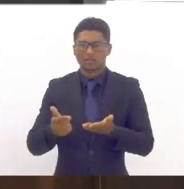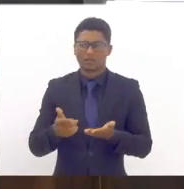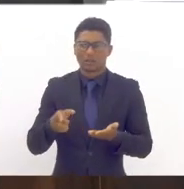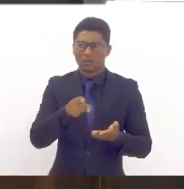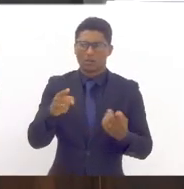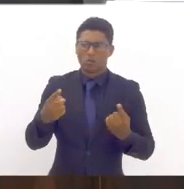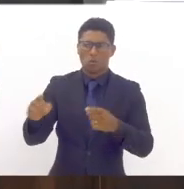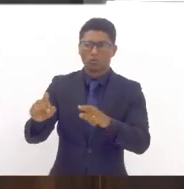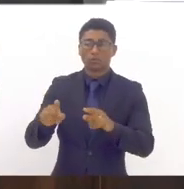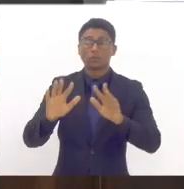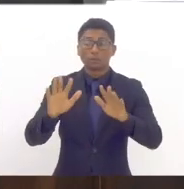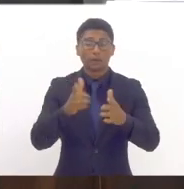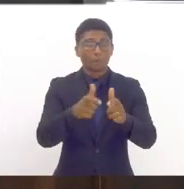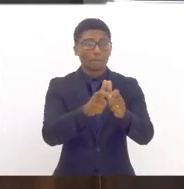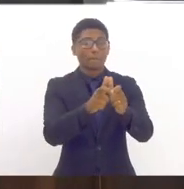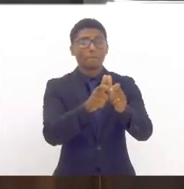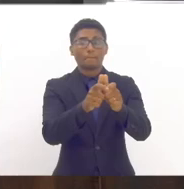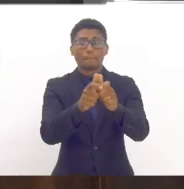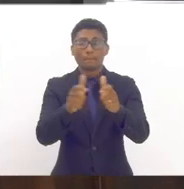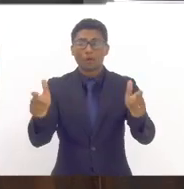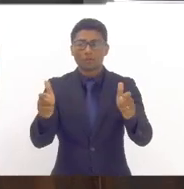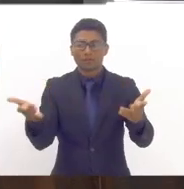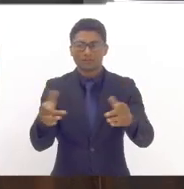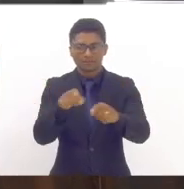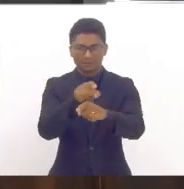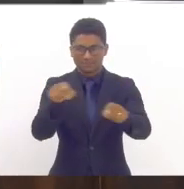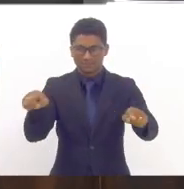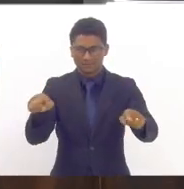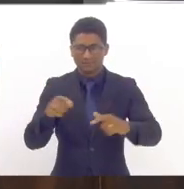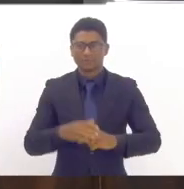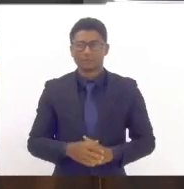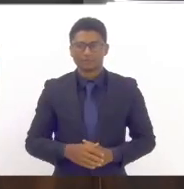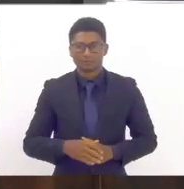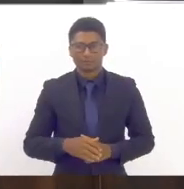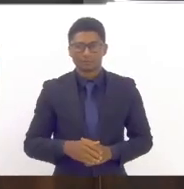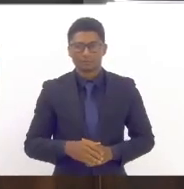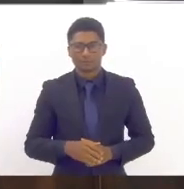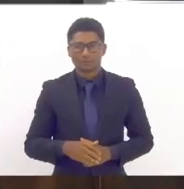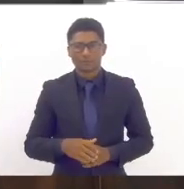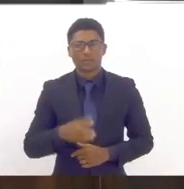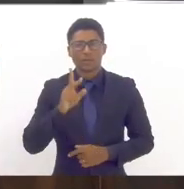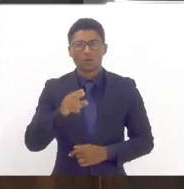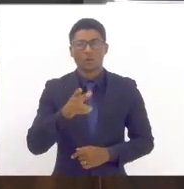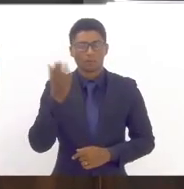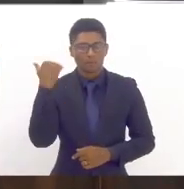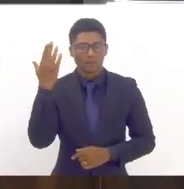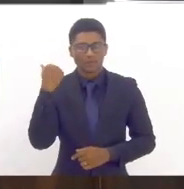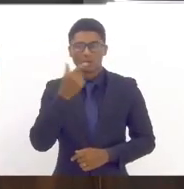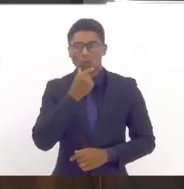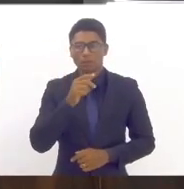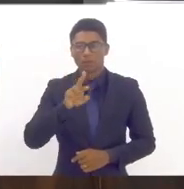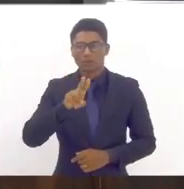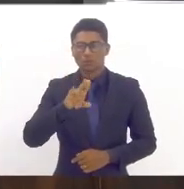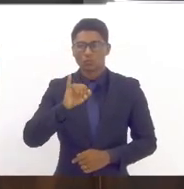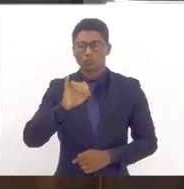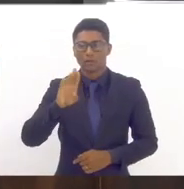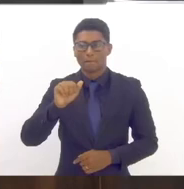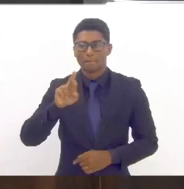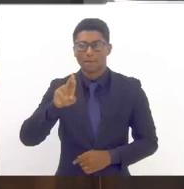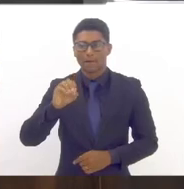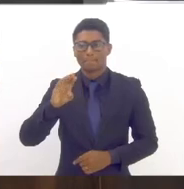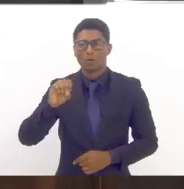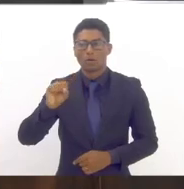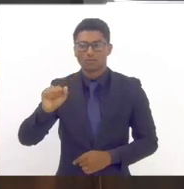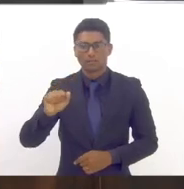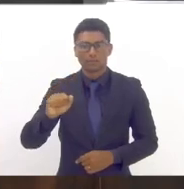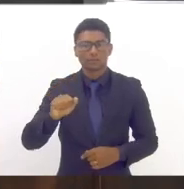encontramos, felizmente, a maioria que vemos aqui hoje. Aqueles que, como disse Rui Barbosa, sabem que a imprensa é, abre aspas, a vista